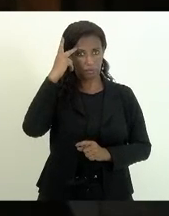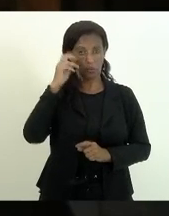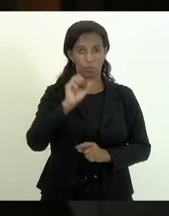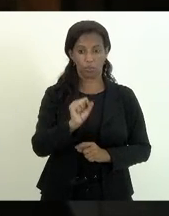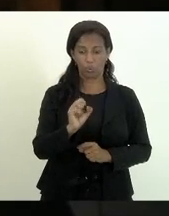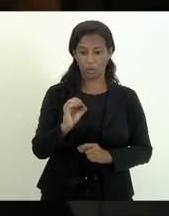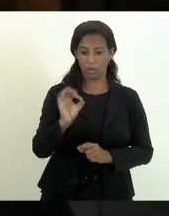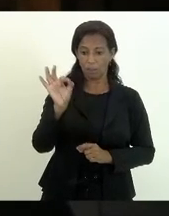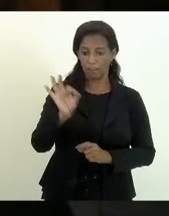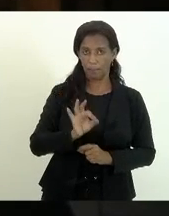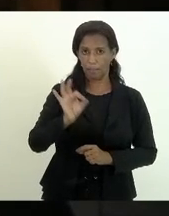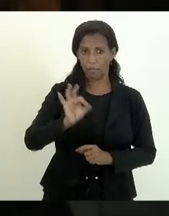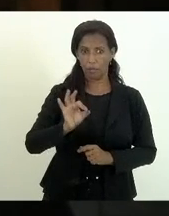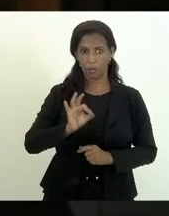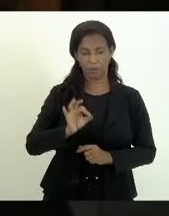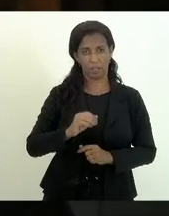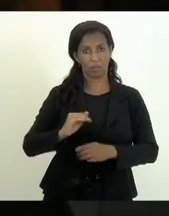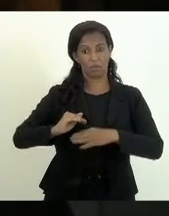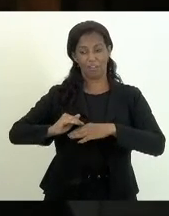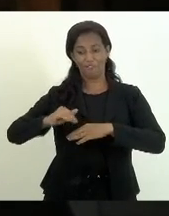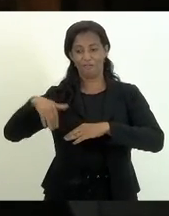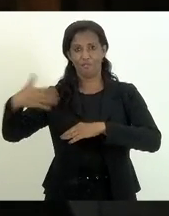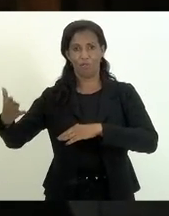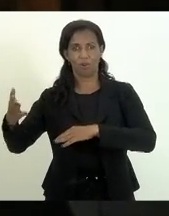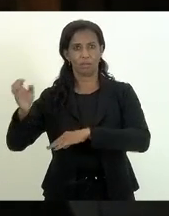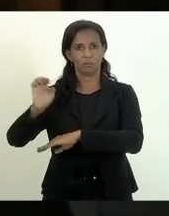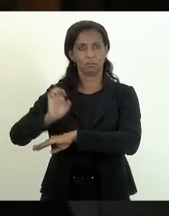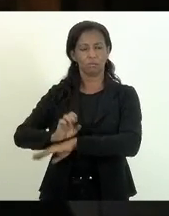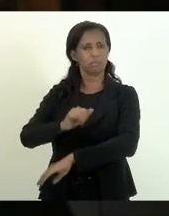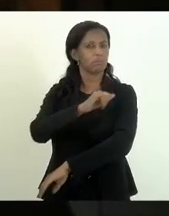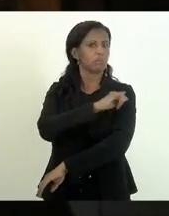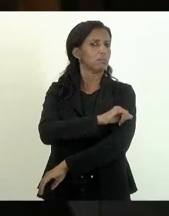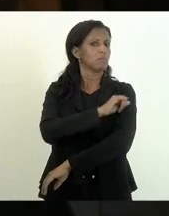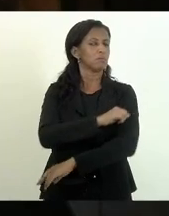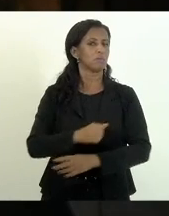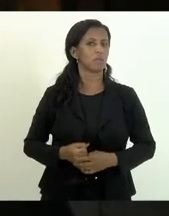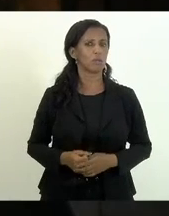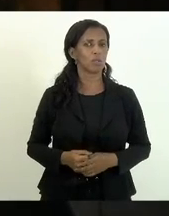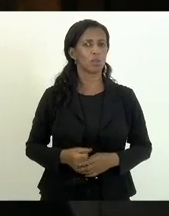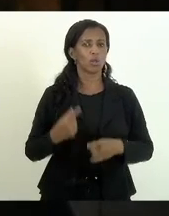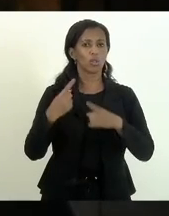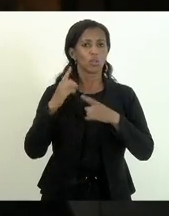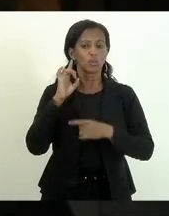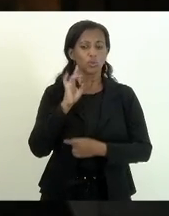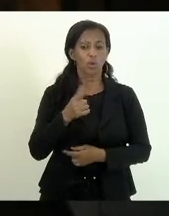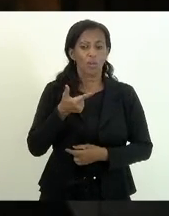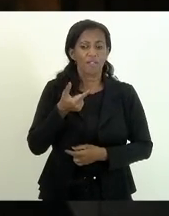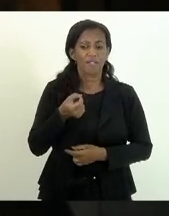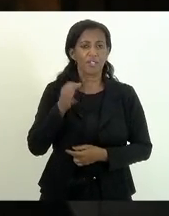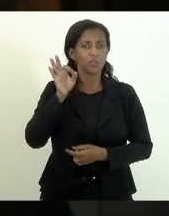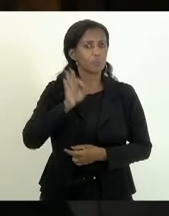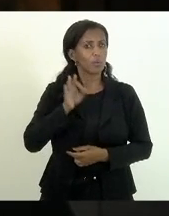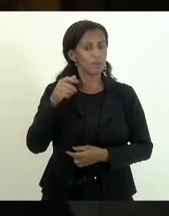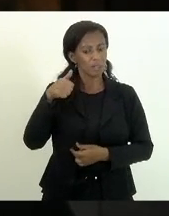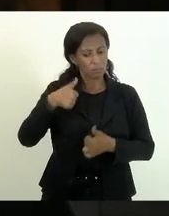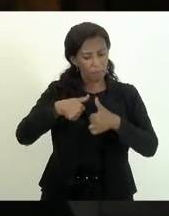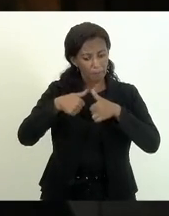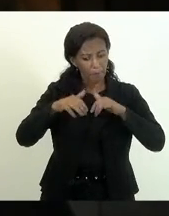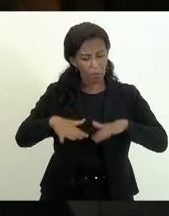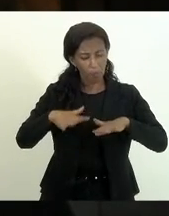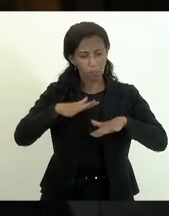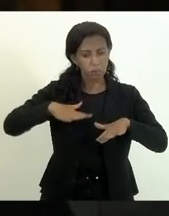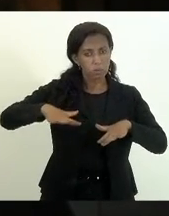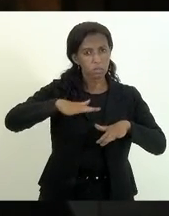são produzidos fora do Estado do Rio de Janeiro e somente Vinte por cento aqui o que mostra